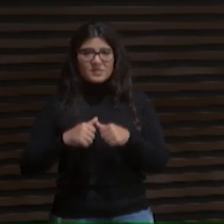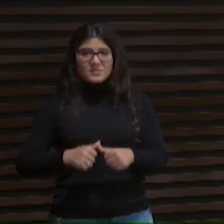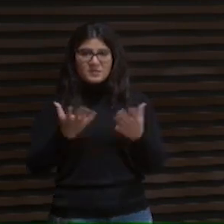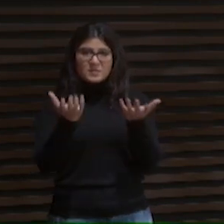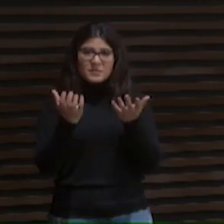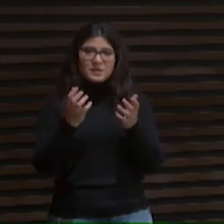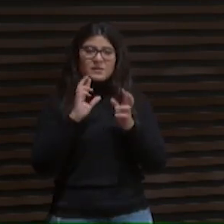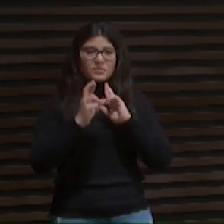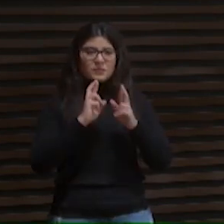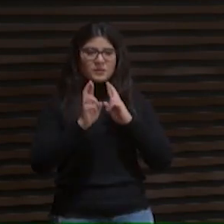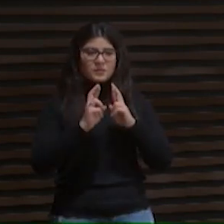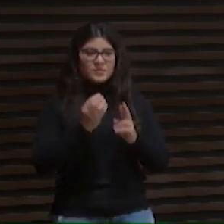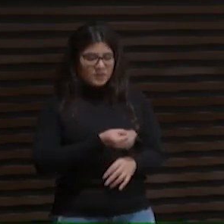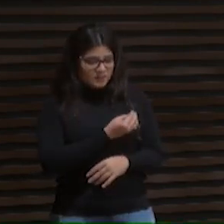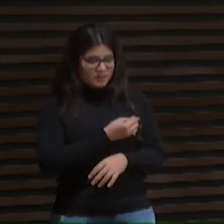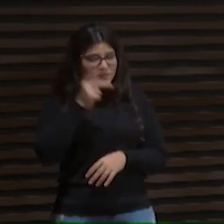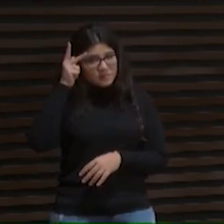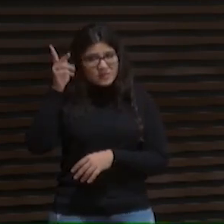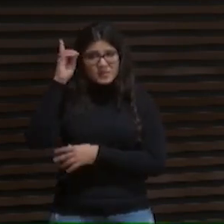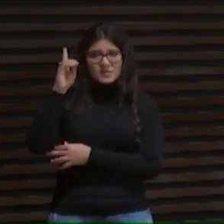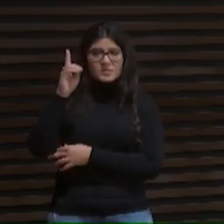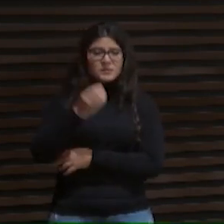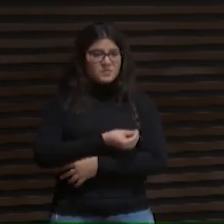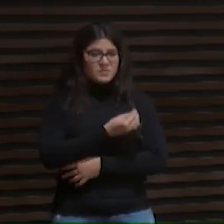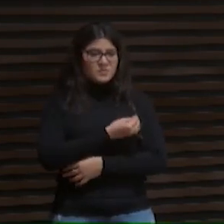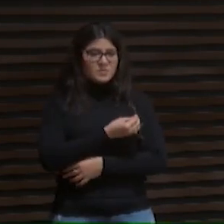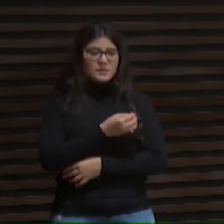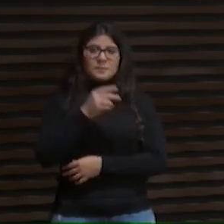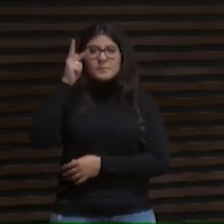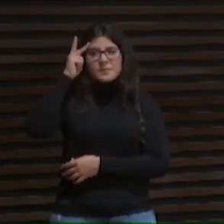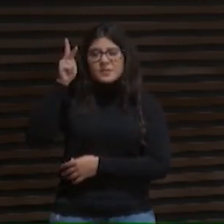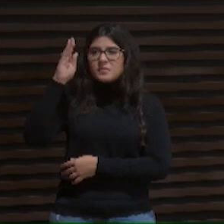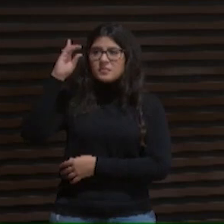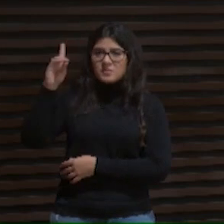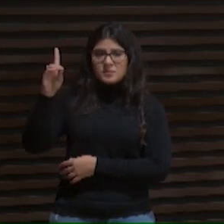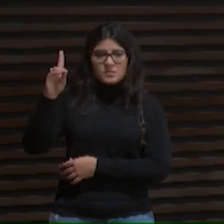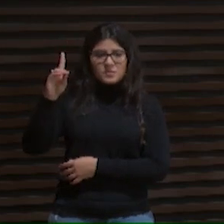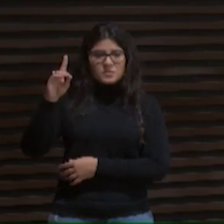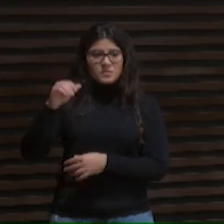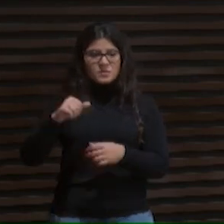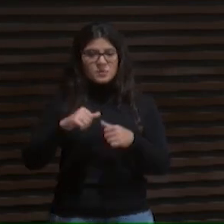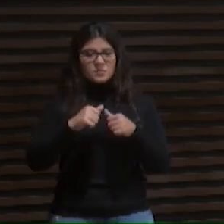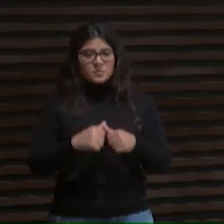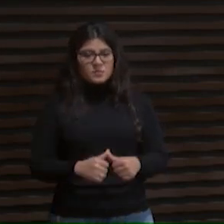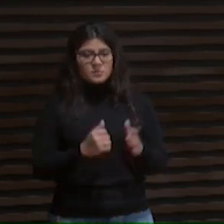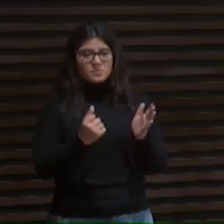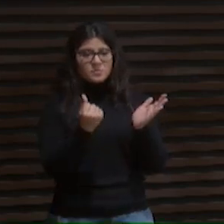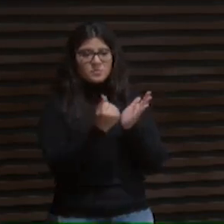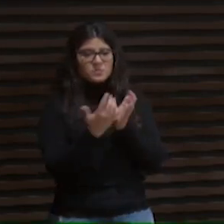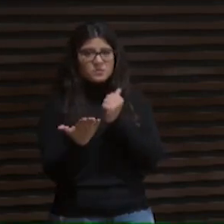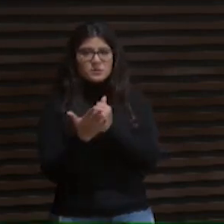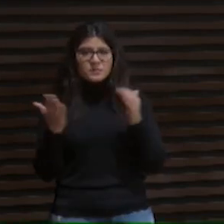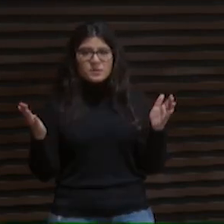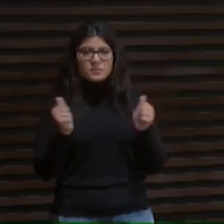essa que é uma vida para Deus. Vivendo para Deus, estou crucificado com Cristo. E o que